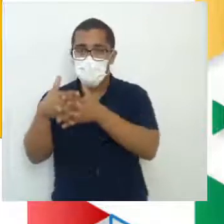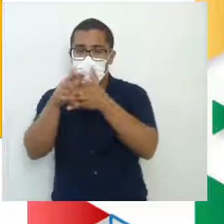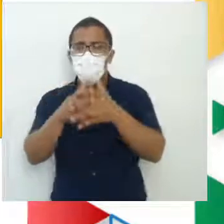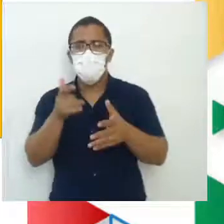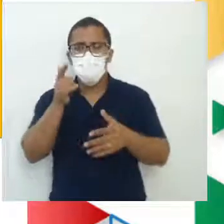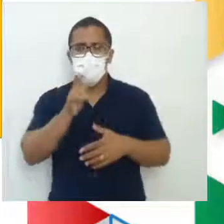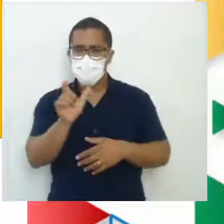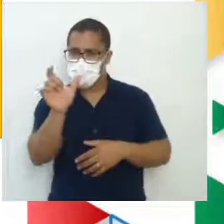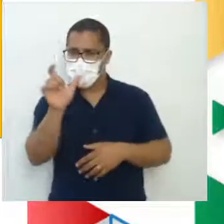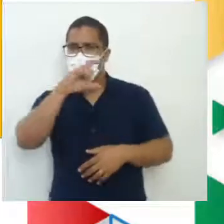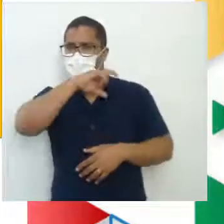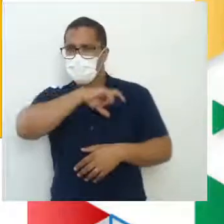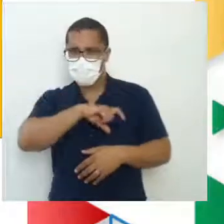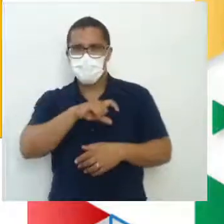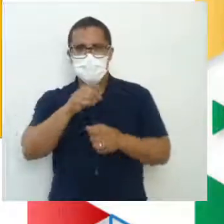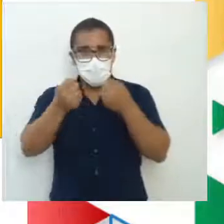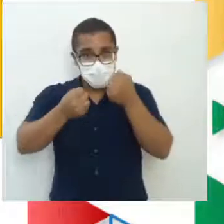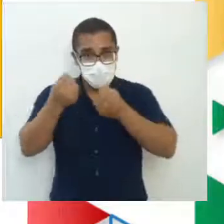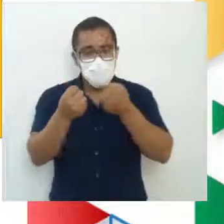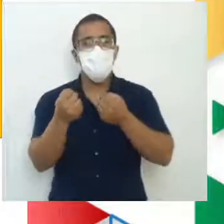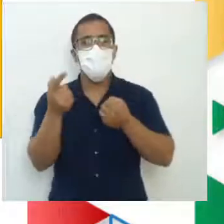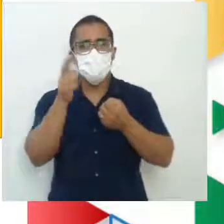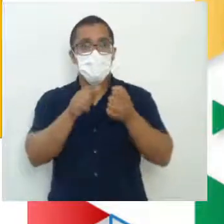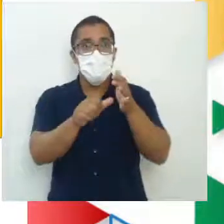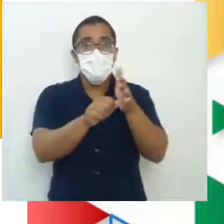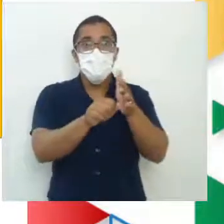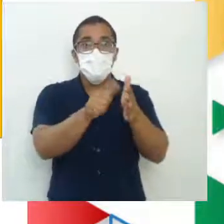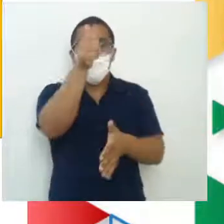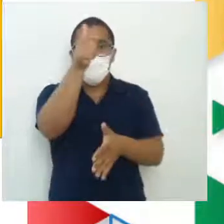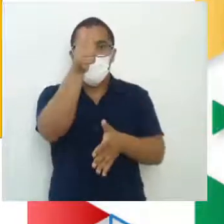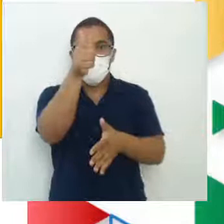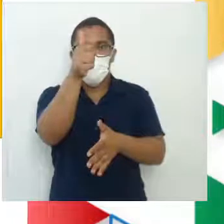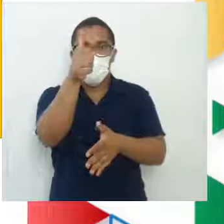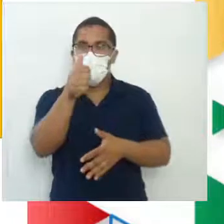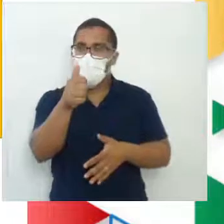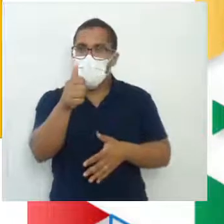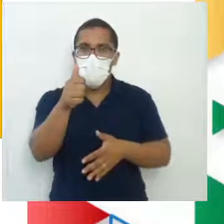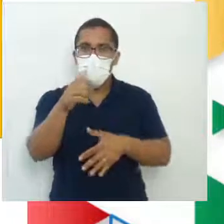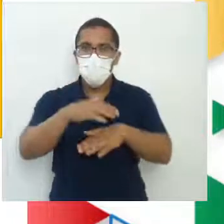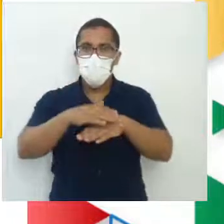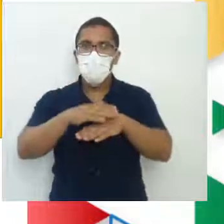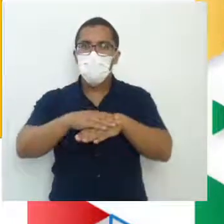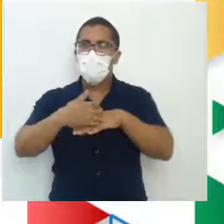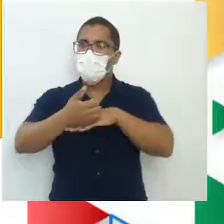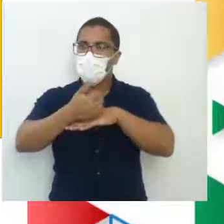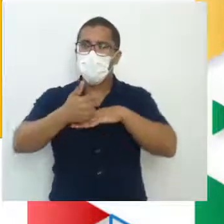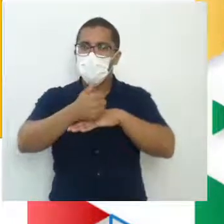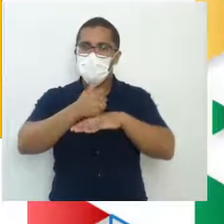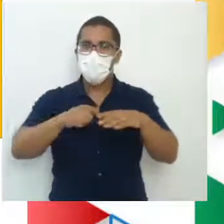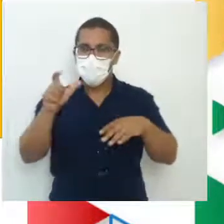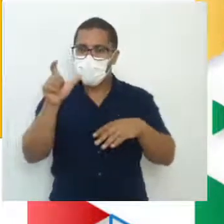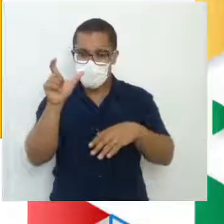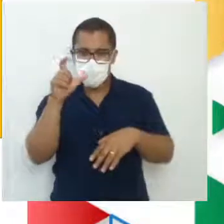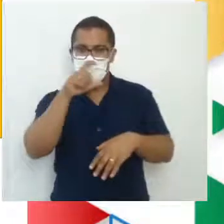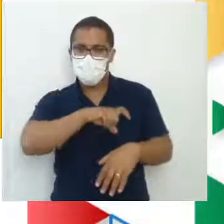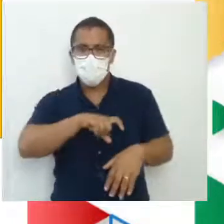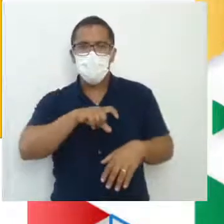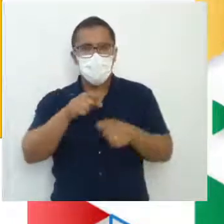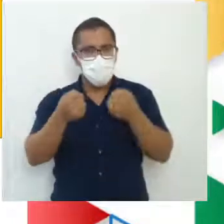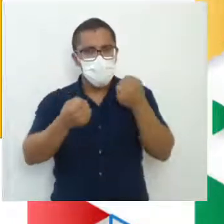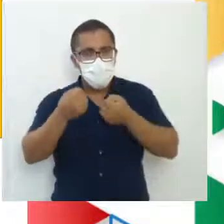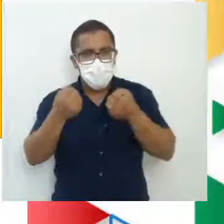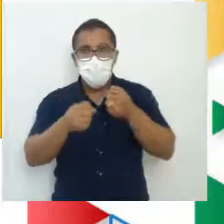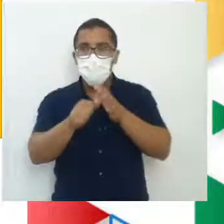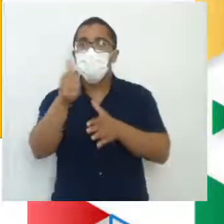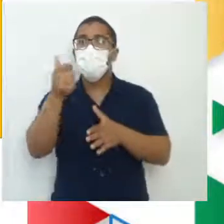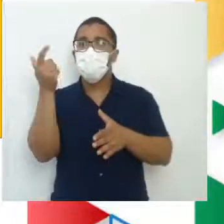profissional, a primeira concedida a uma mulher no Brasil. Olha aí uma importância. e começou a transportar cargas